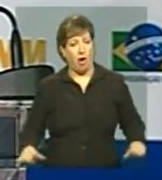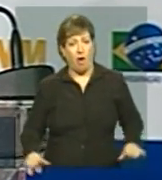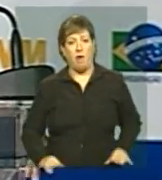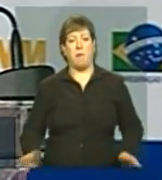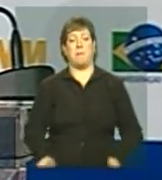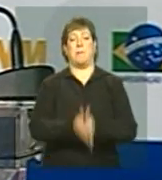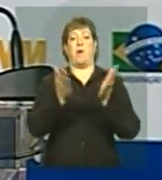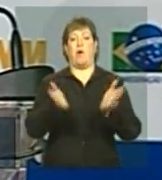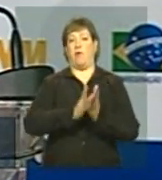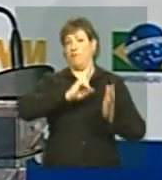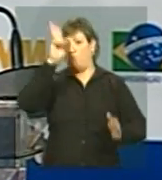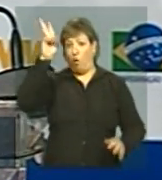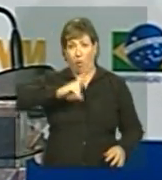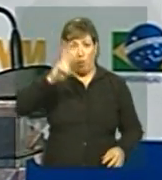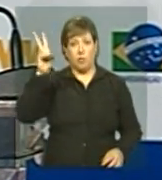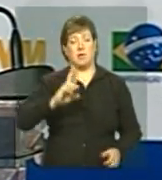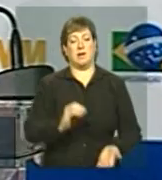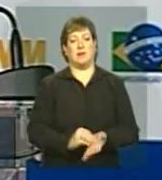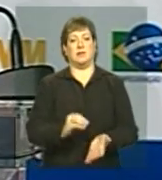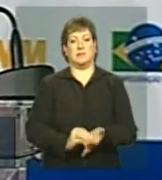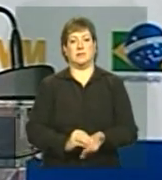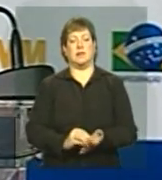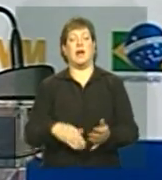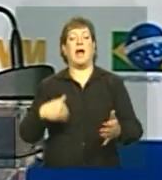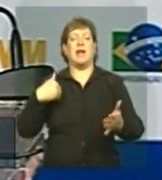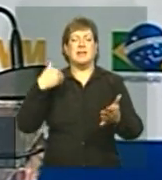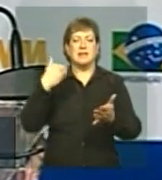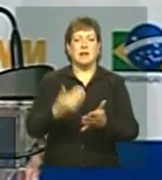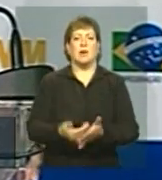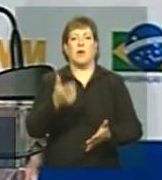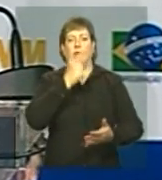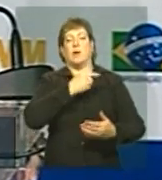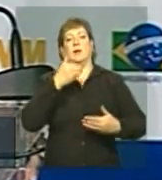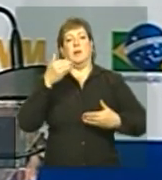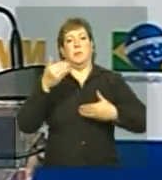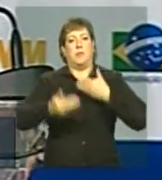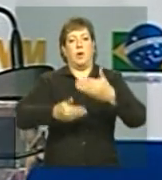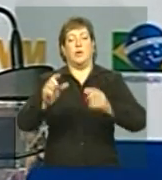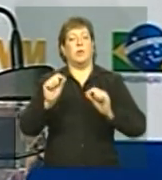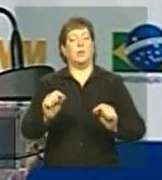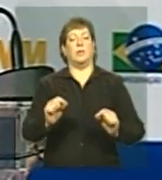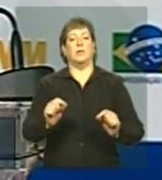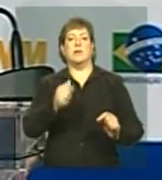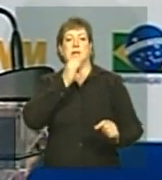até um processo que eu diria que é